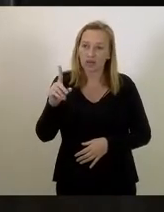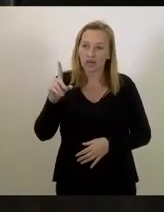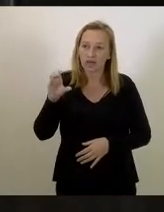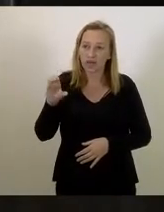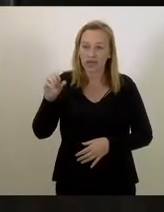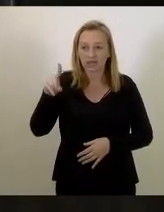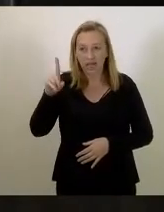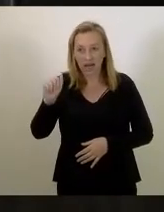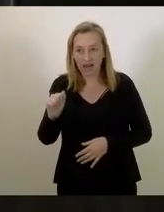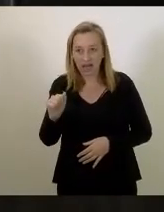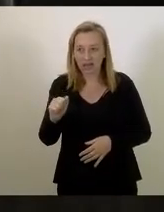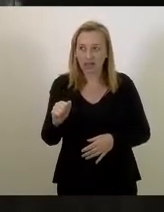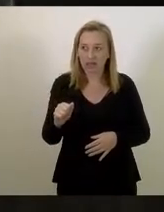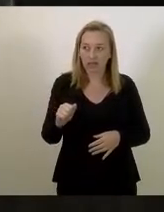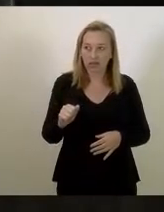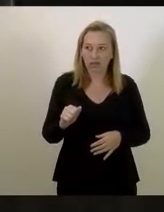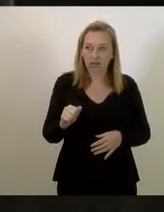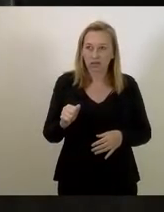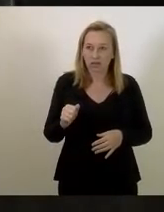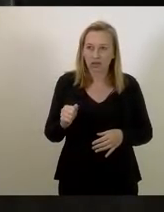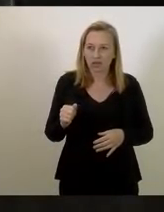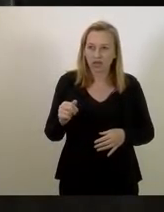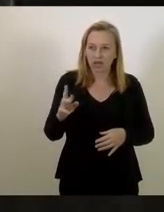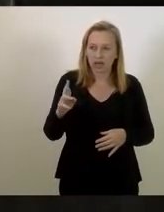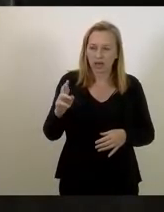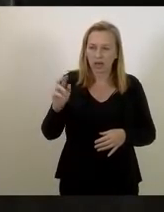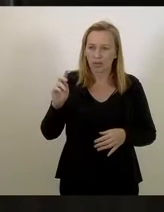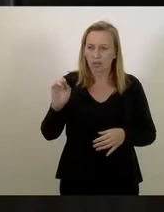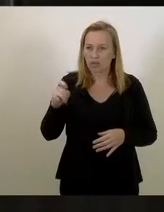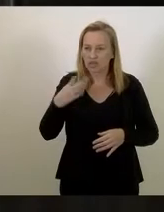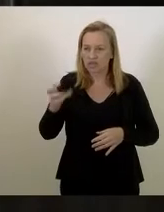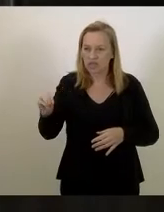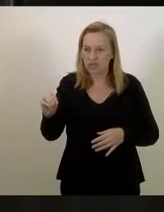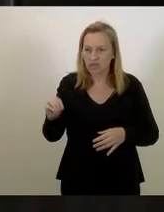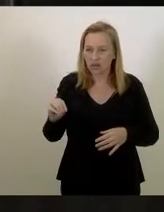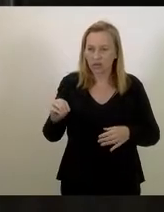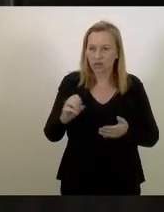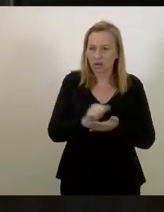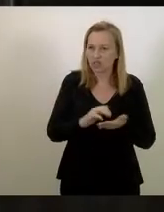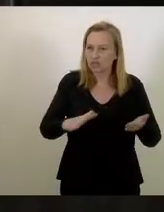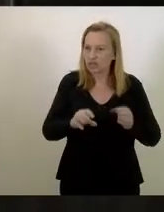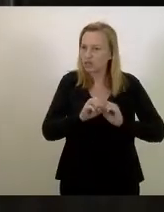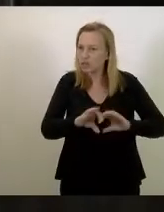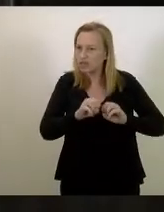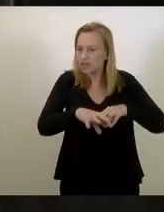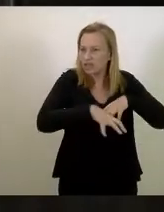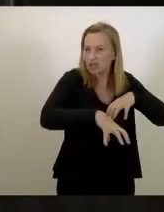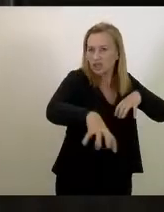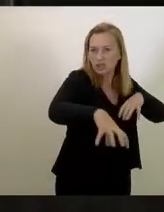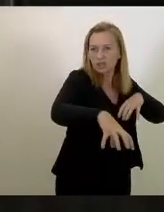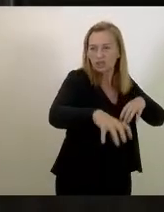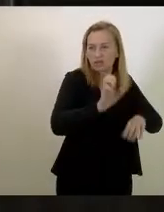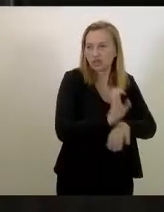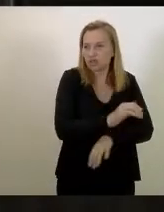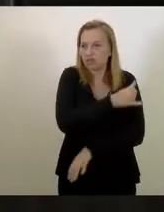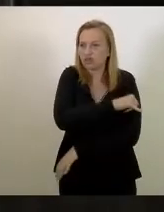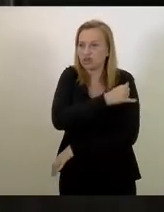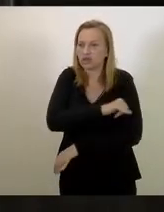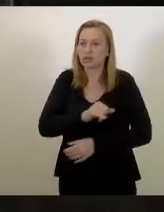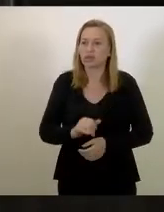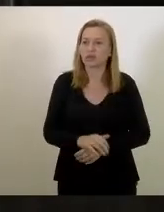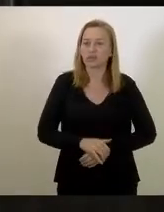a reposição de qualquer atividade presencial realizada nos polos de ensino à distância localizado no estado do Rio de Janeiro